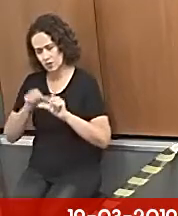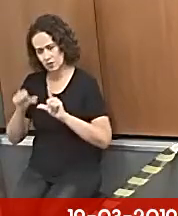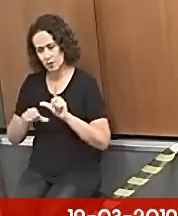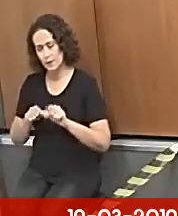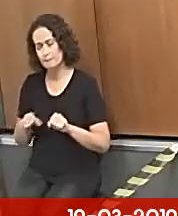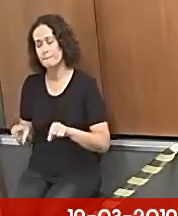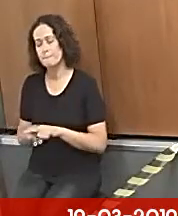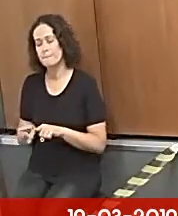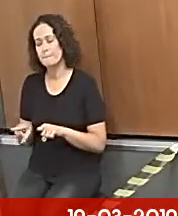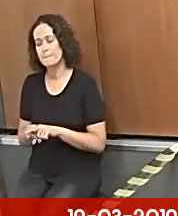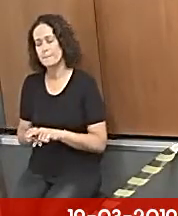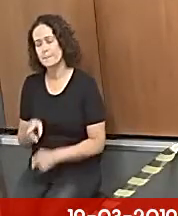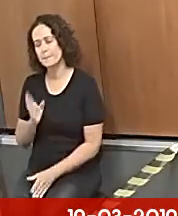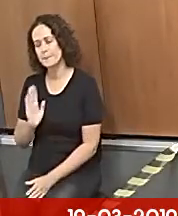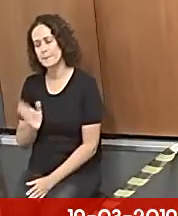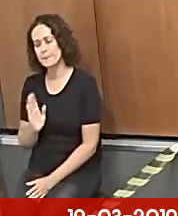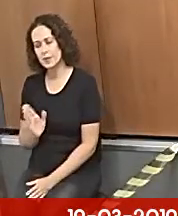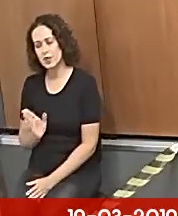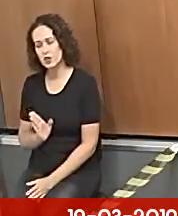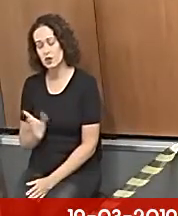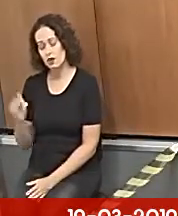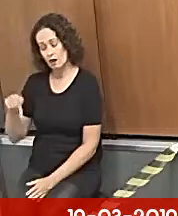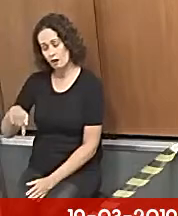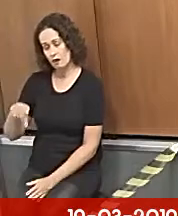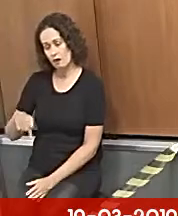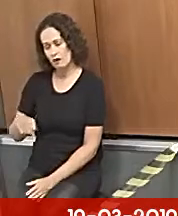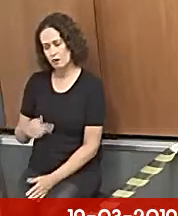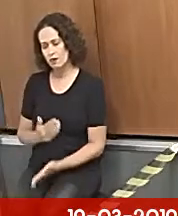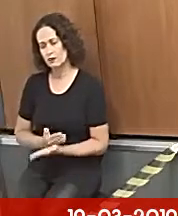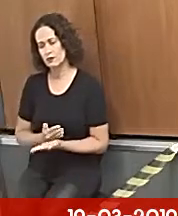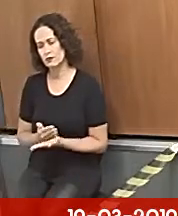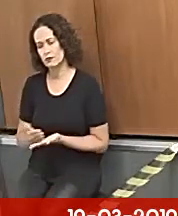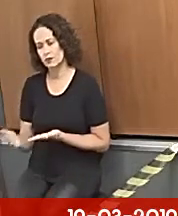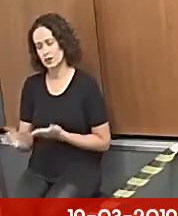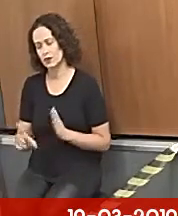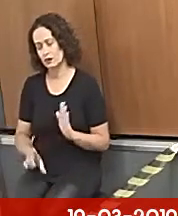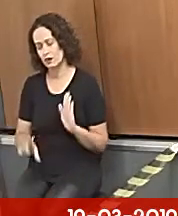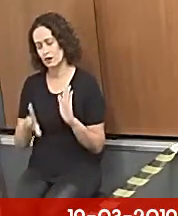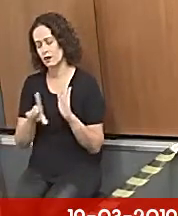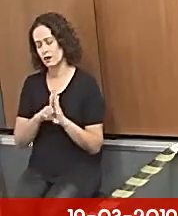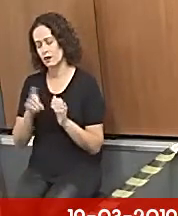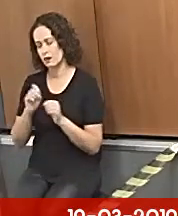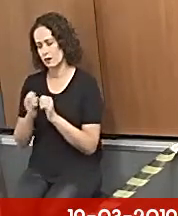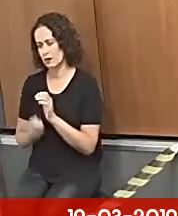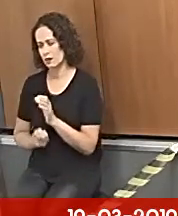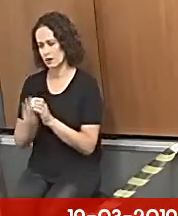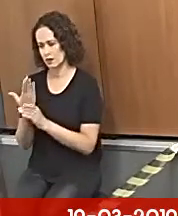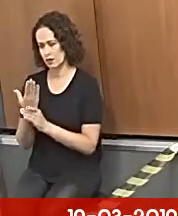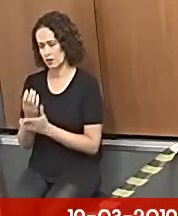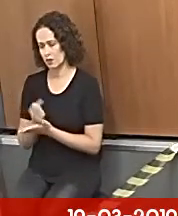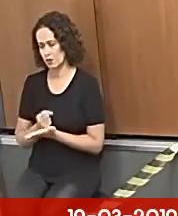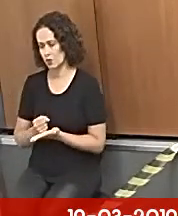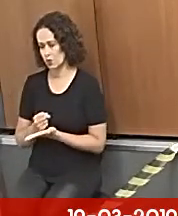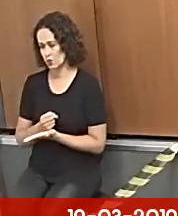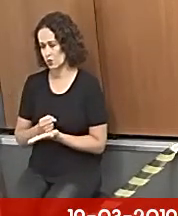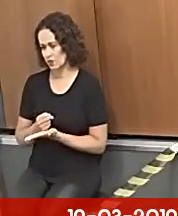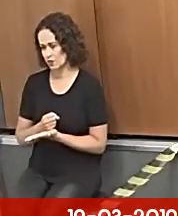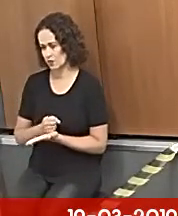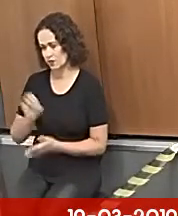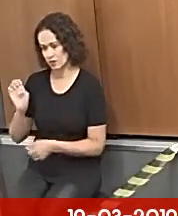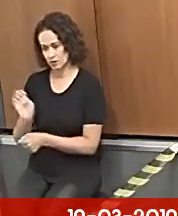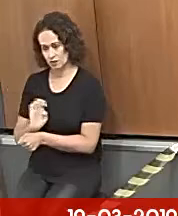está também em andamento vai vim para essa casa né a lei de criação do fundo estadual da pessoa com deficiência